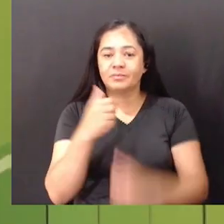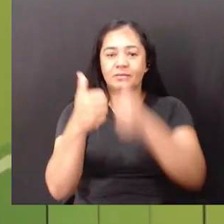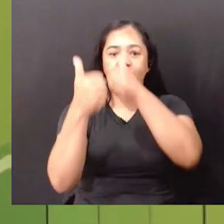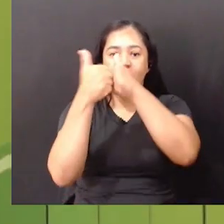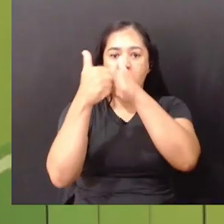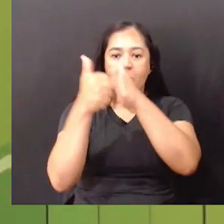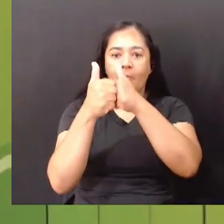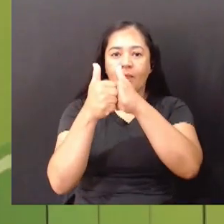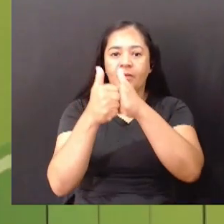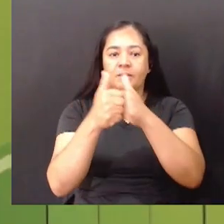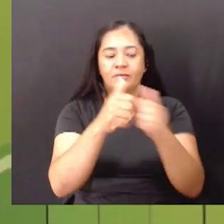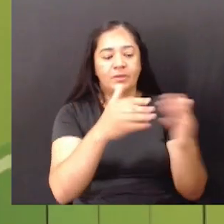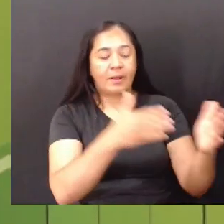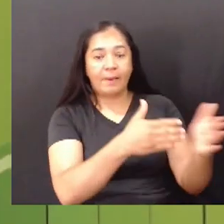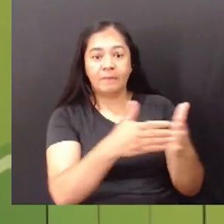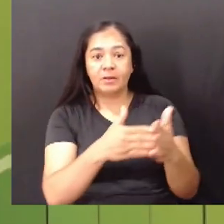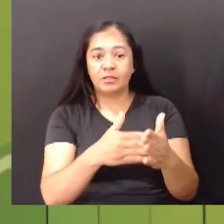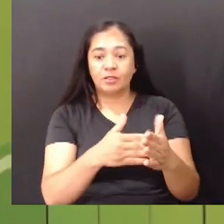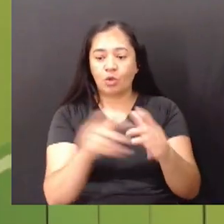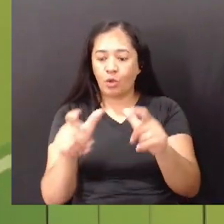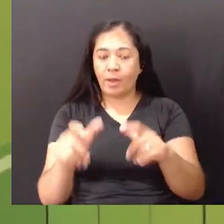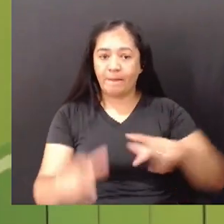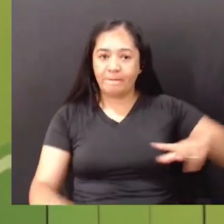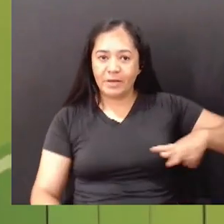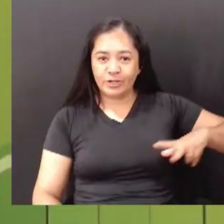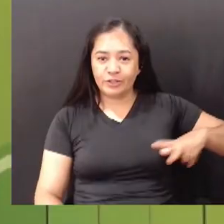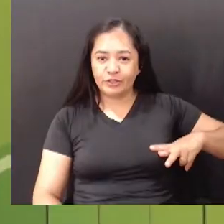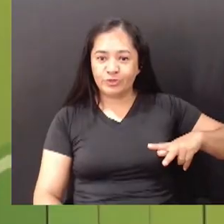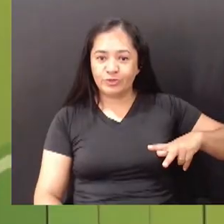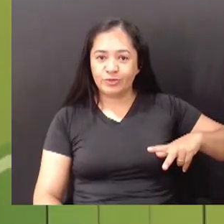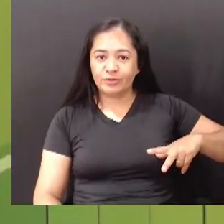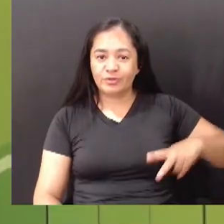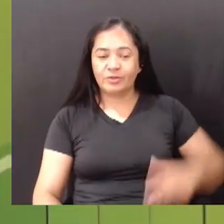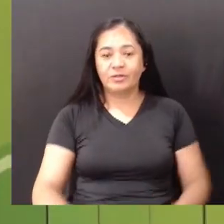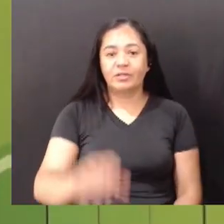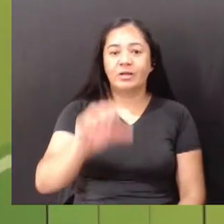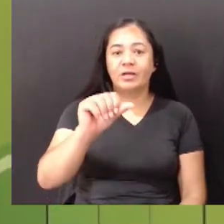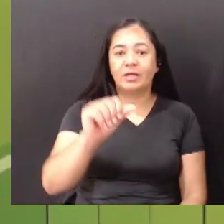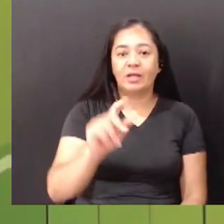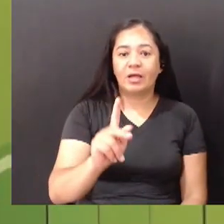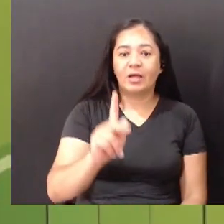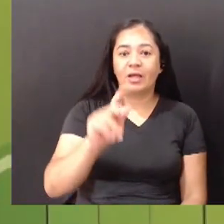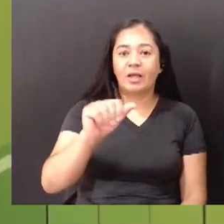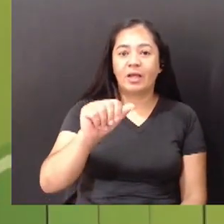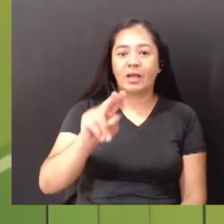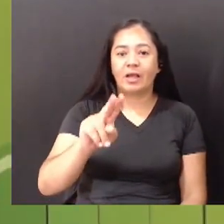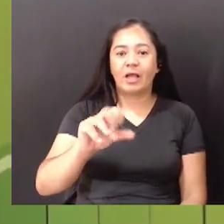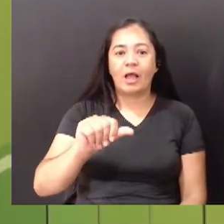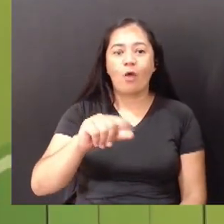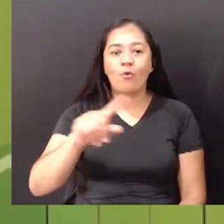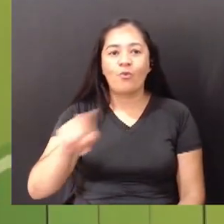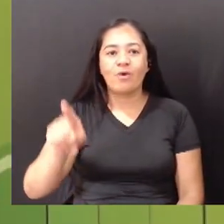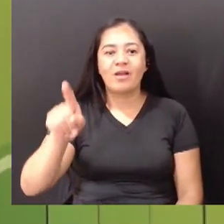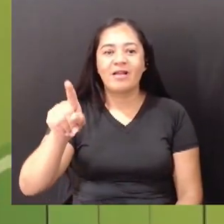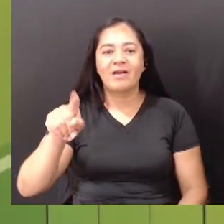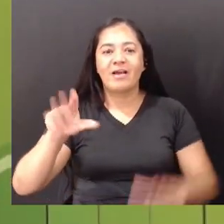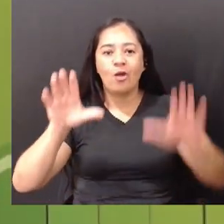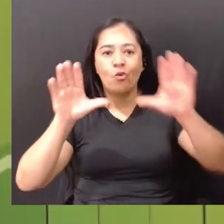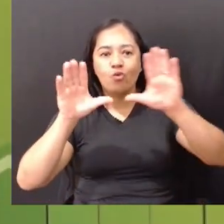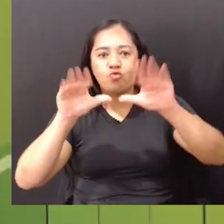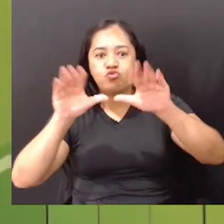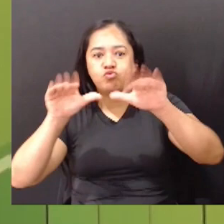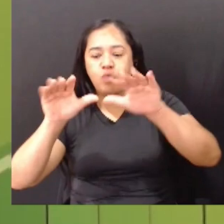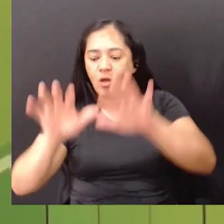Campinas, perto da divisa com uma área particular de plantio. Trata-se do acauã. O registro da ave